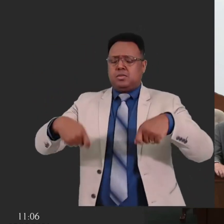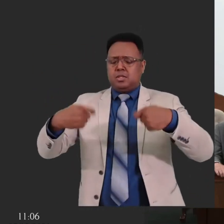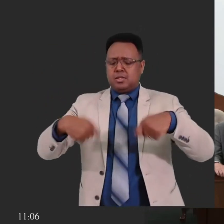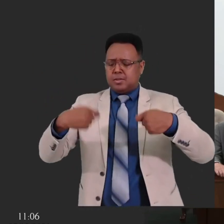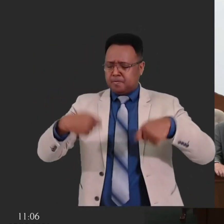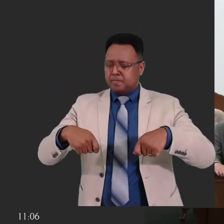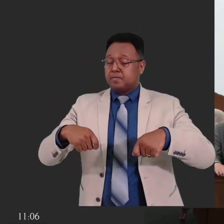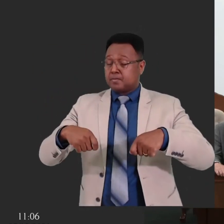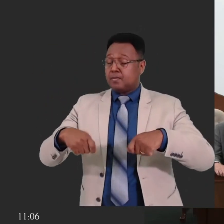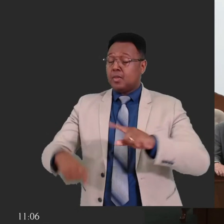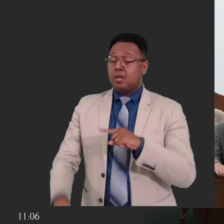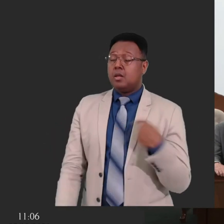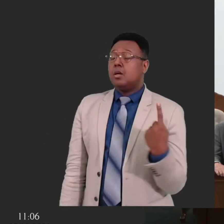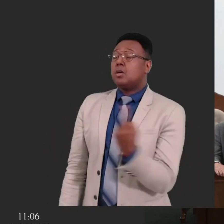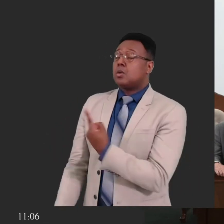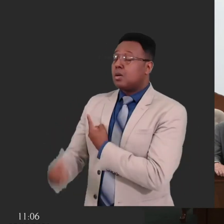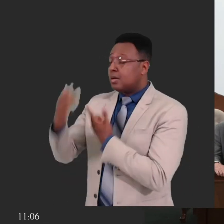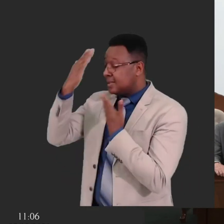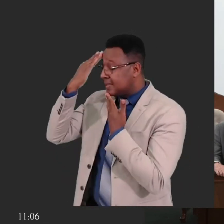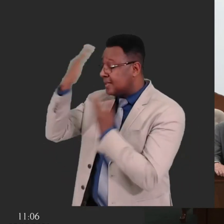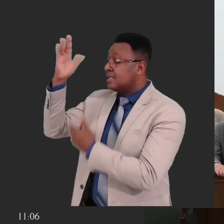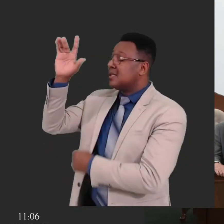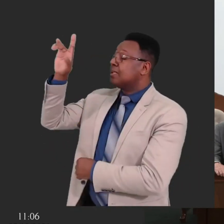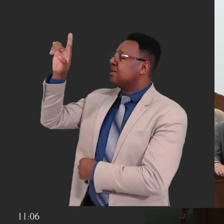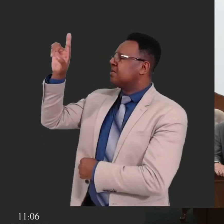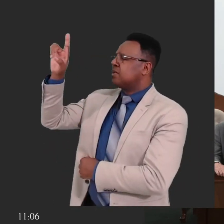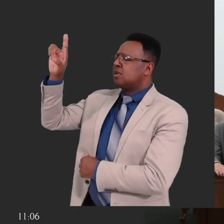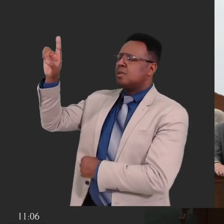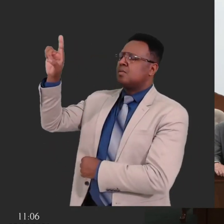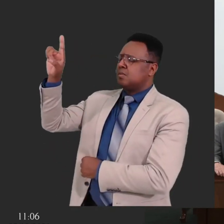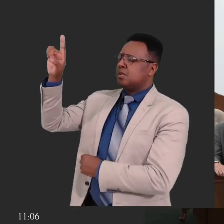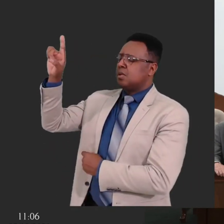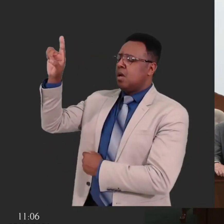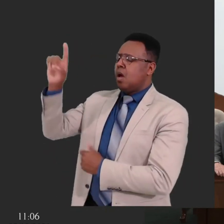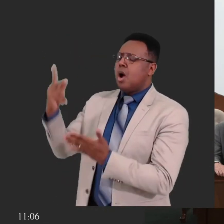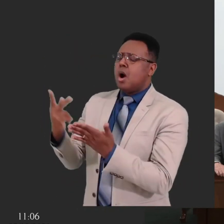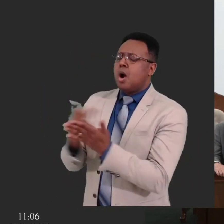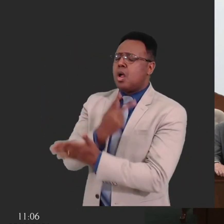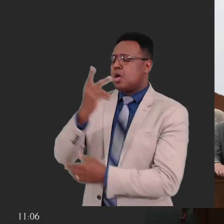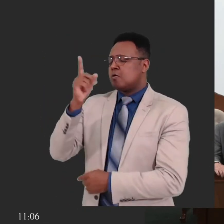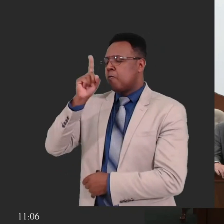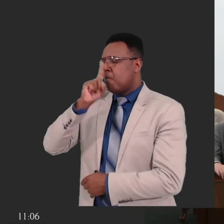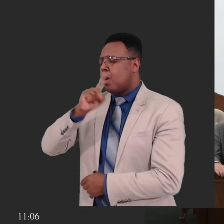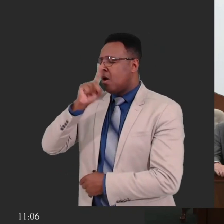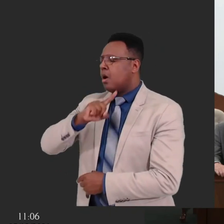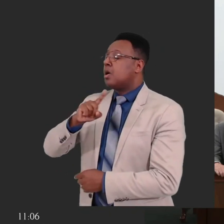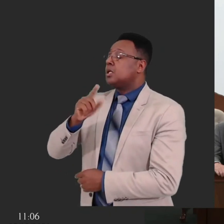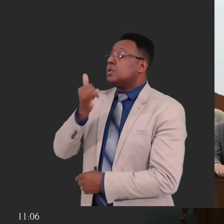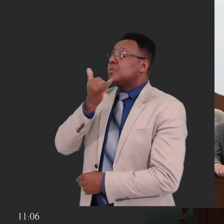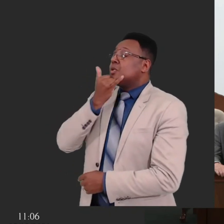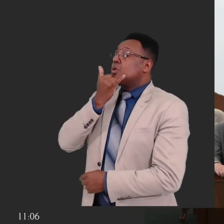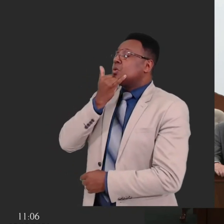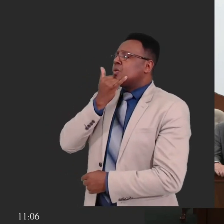Aleluia. Graças te damos por tudo, ó Deus. Perdoa mais uma vez as nossas imperfeições. Recebe o